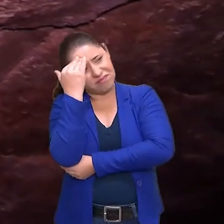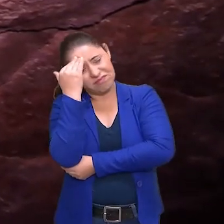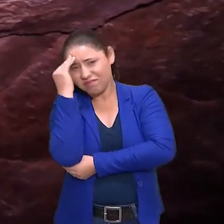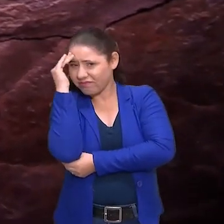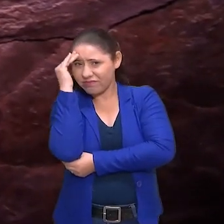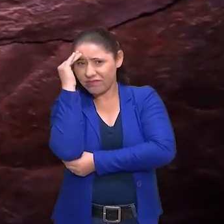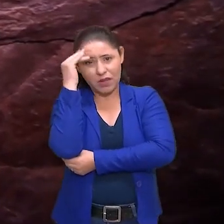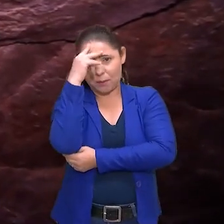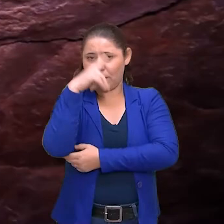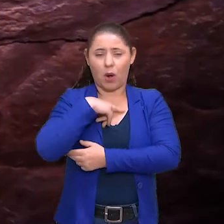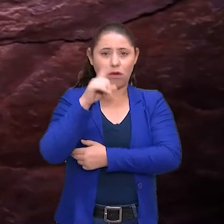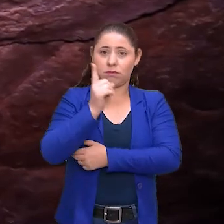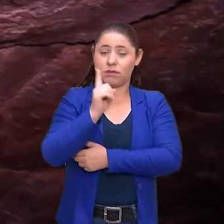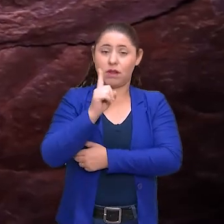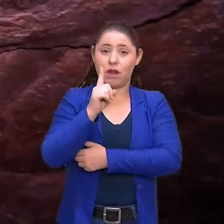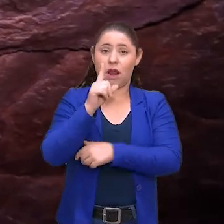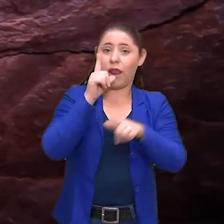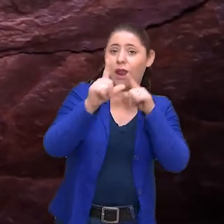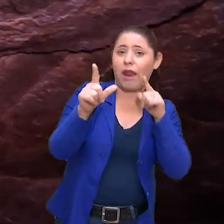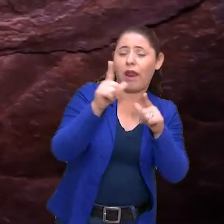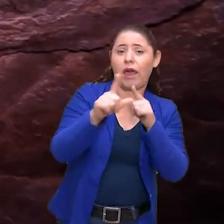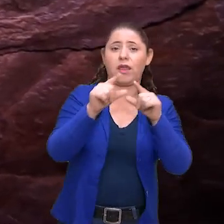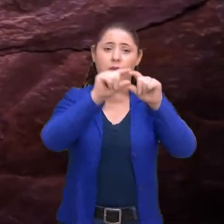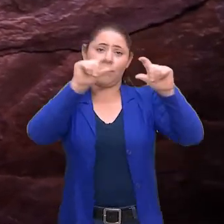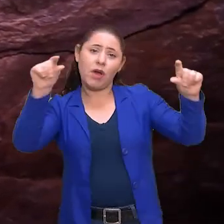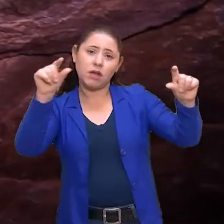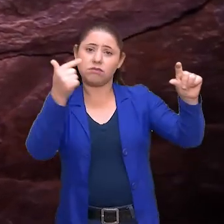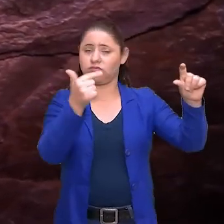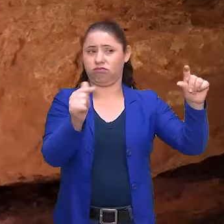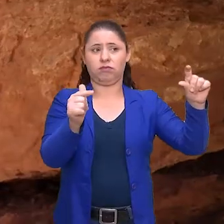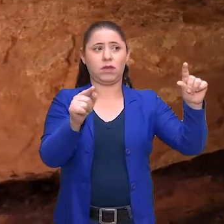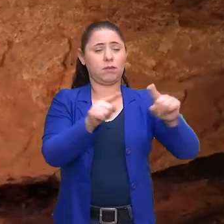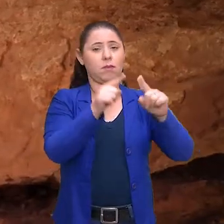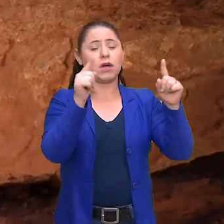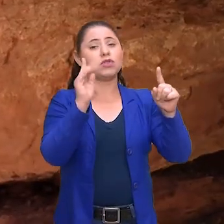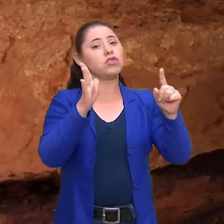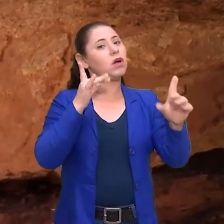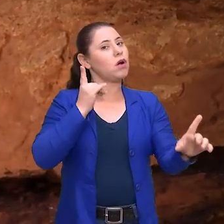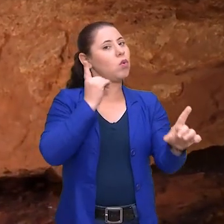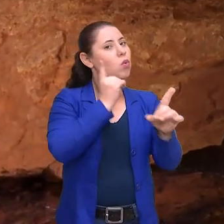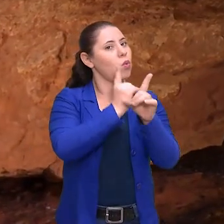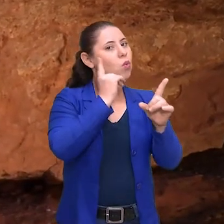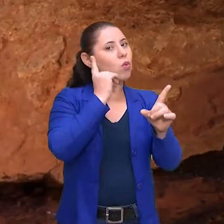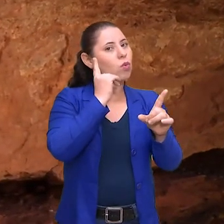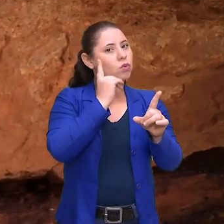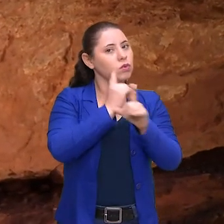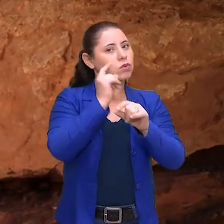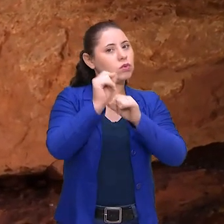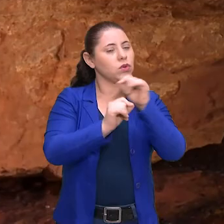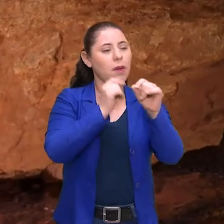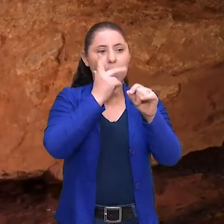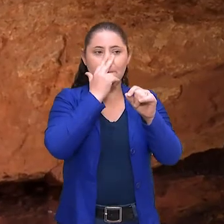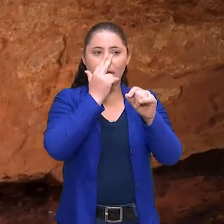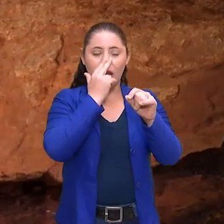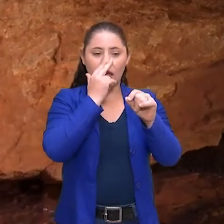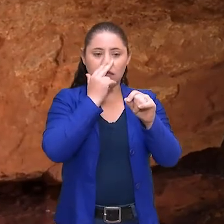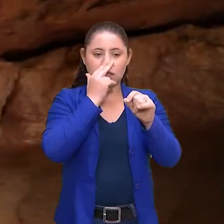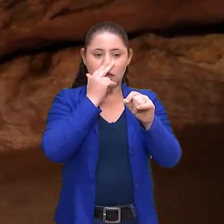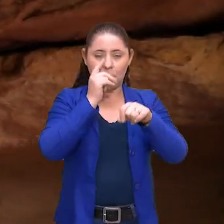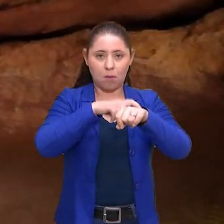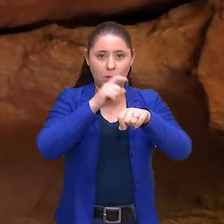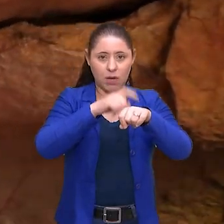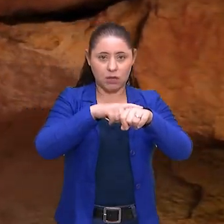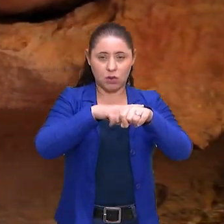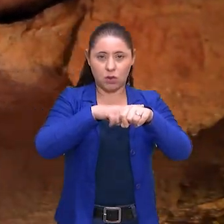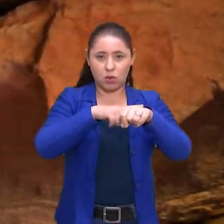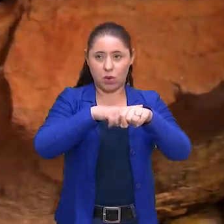visual que não é nossa, né? Não é uma letra, não é uma frase, mas já foram encontrados vestígios de cenas de caça,